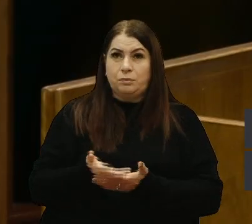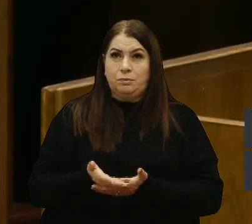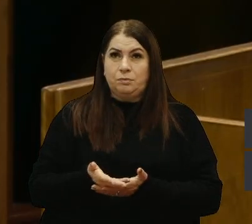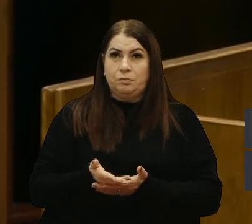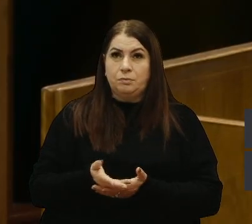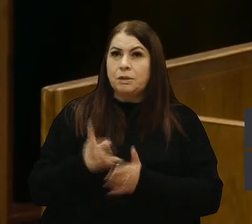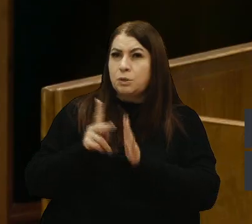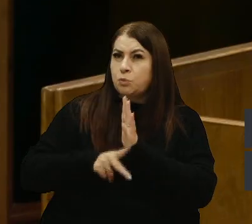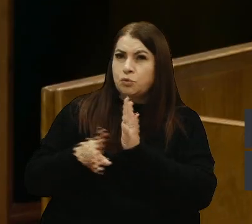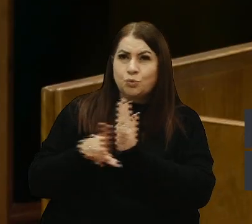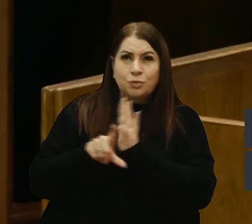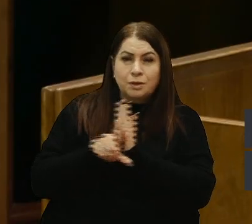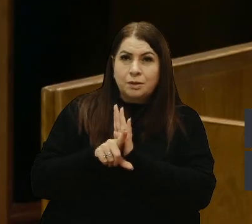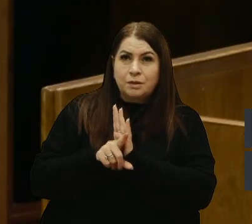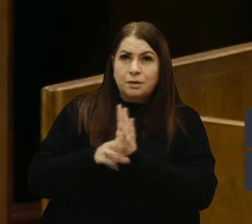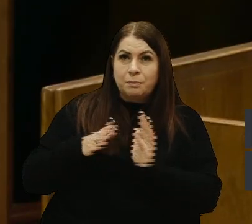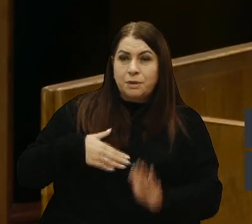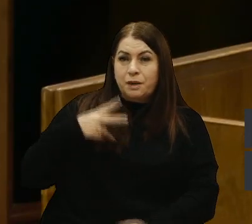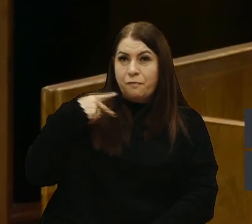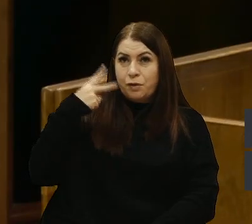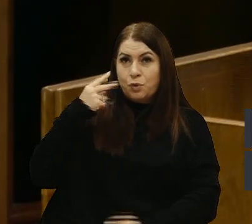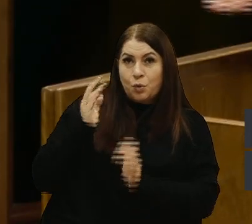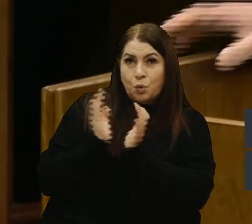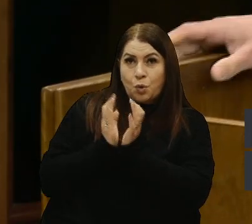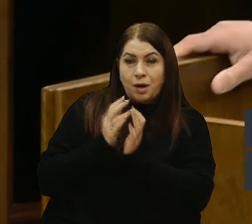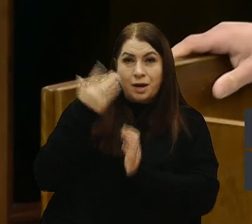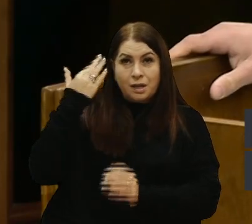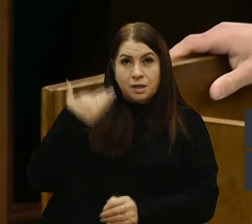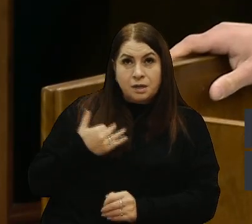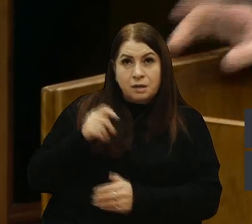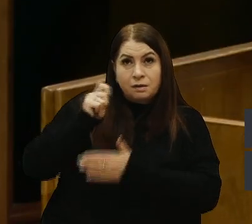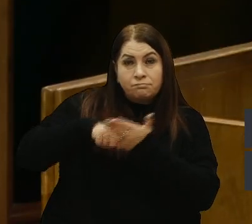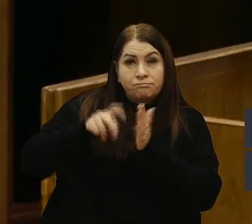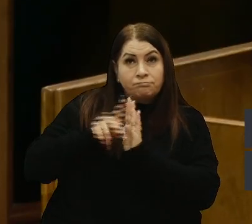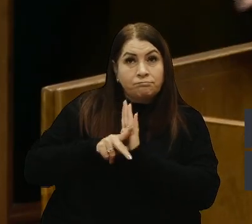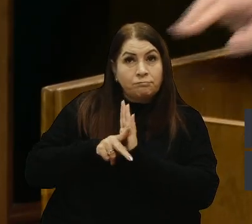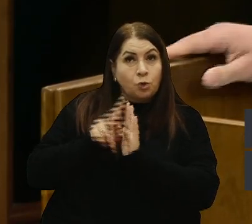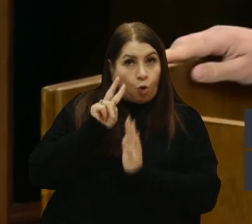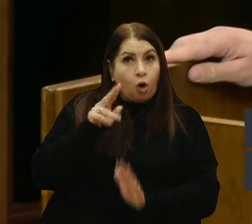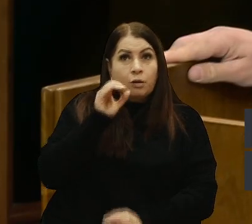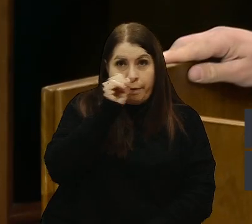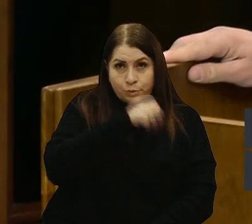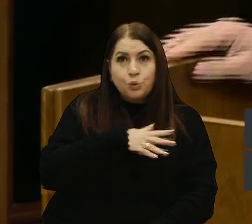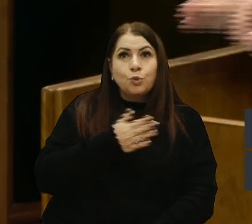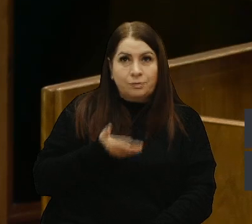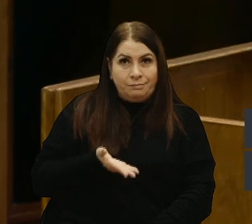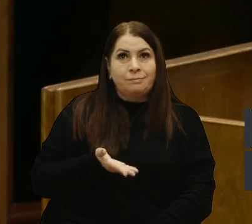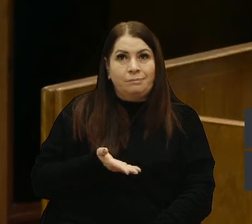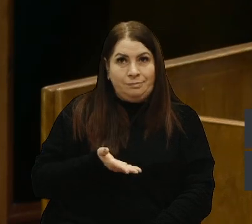desse projeto de lei que a minha vereadora, colega Daiane Mello, protocolou. Olha o absurdo.